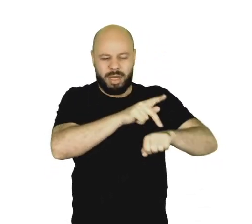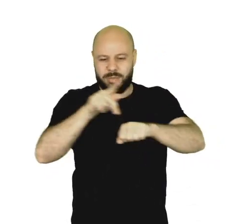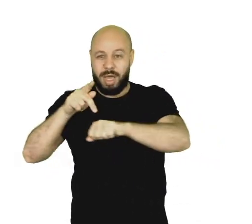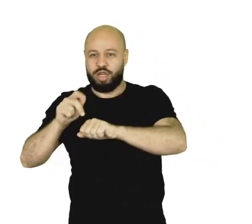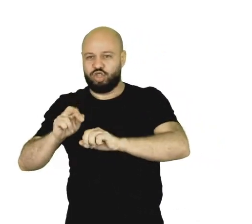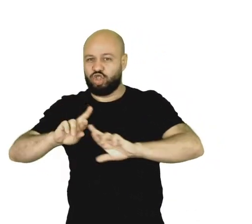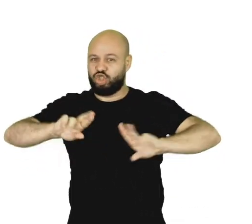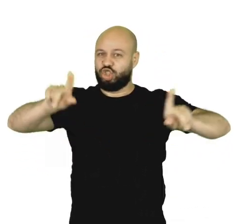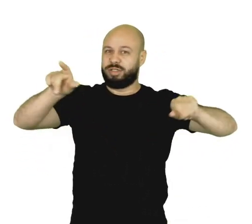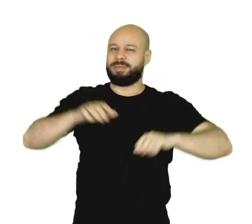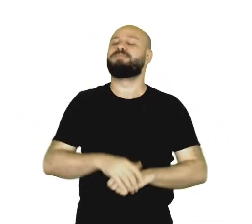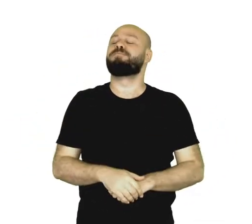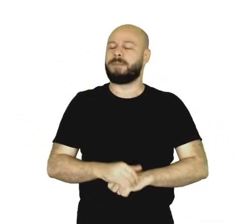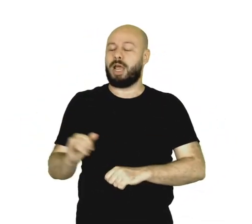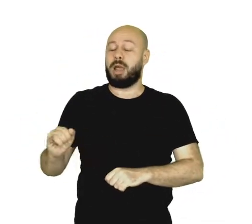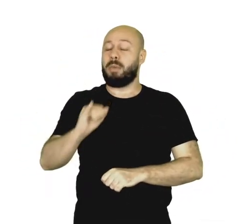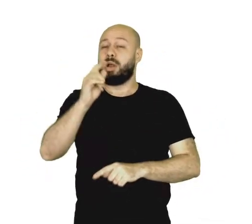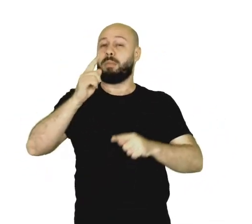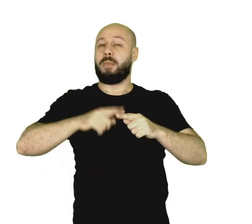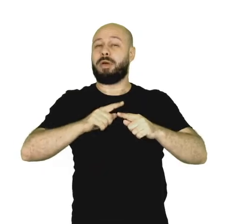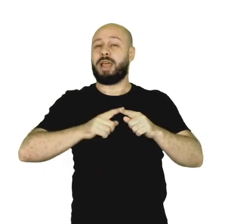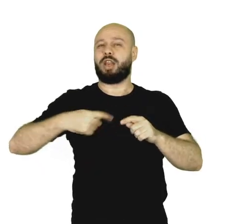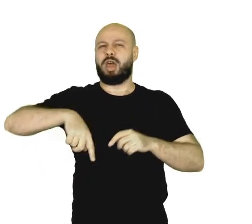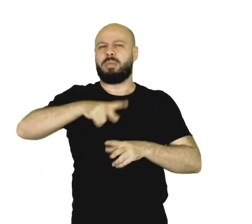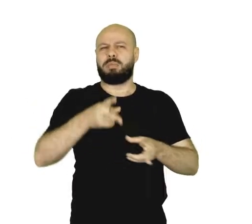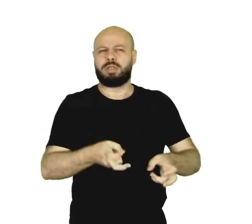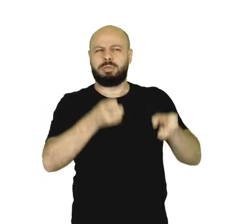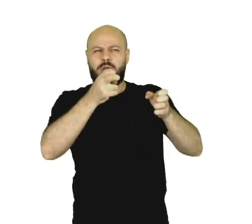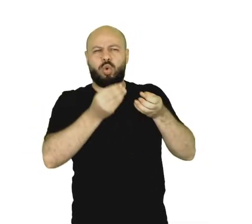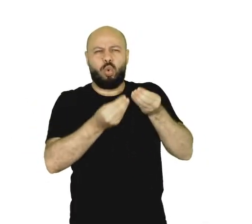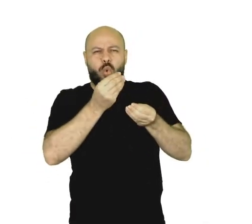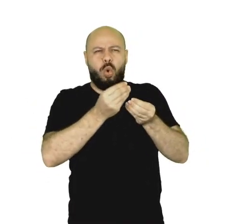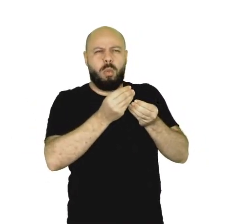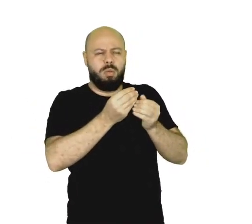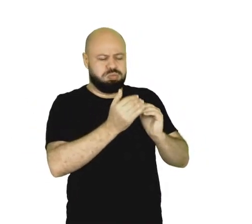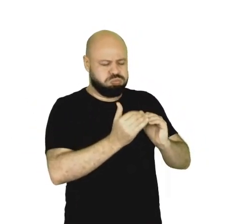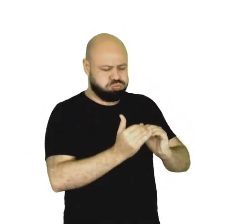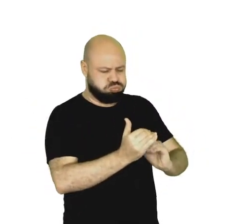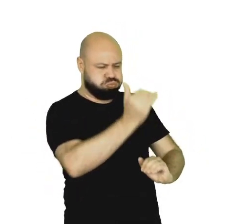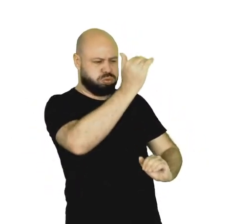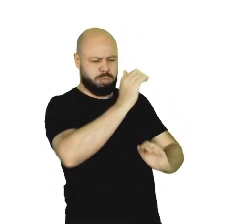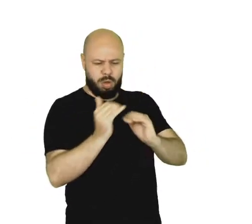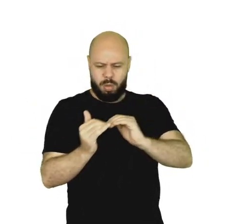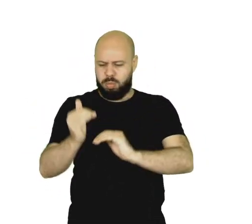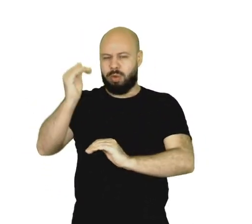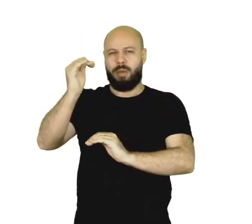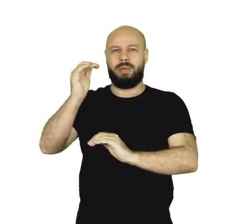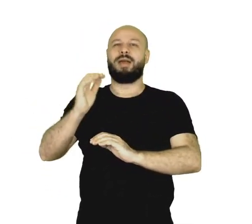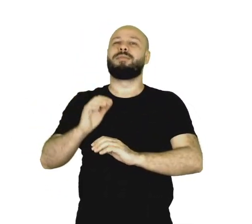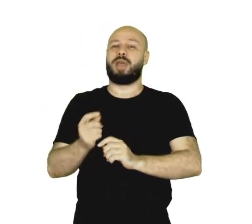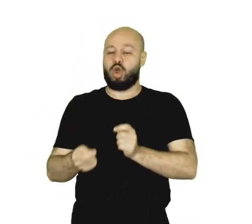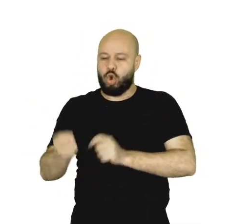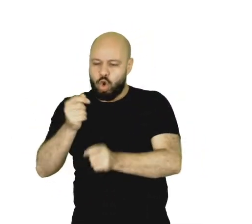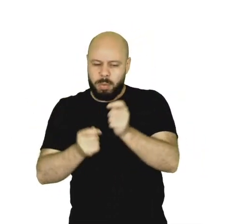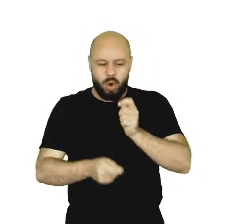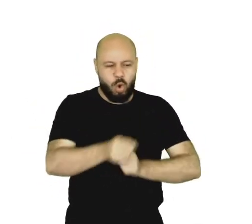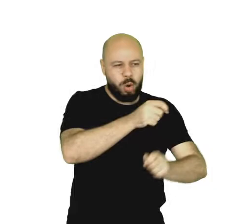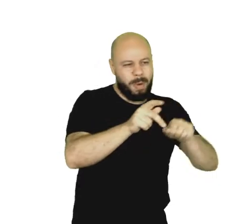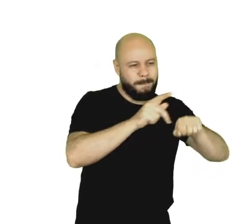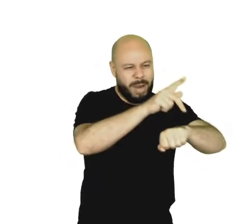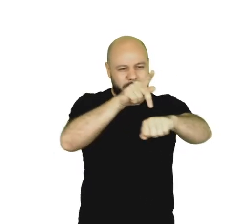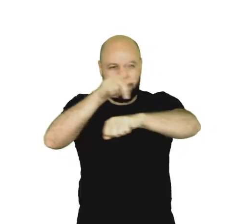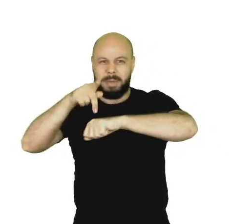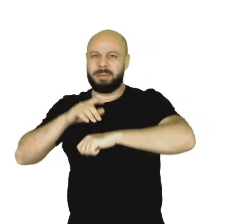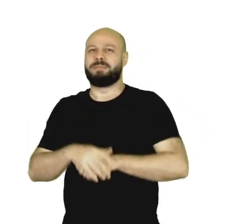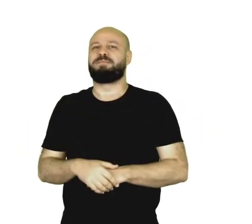país. Isso é importante exatamente para a gente ver sobre o crescimento de uma determinada área, de um determinado país economicamente,